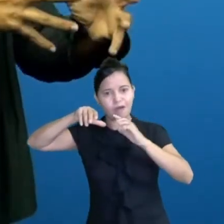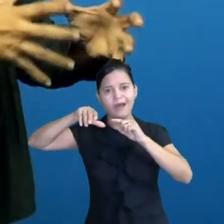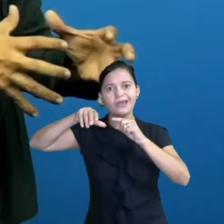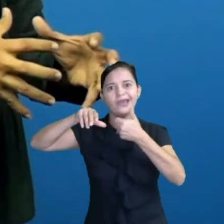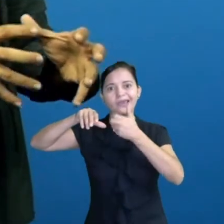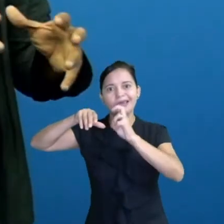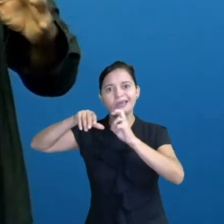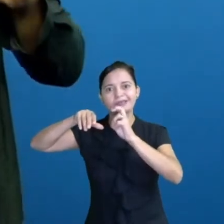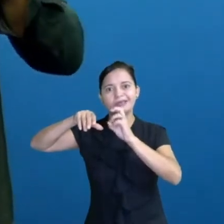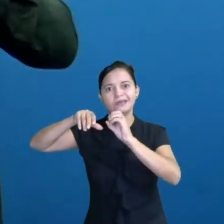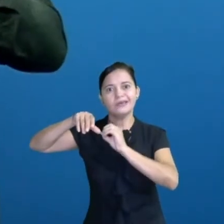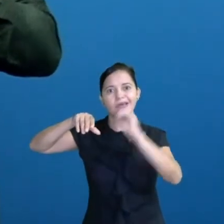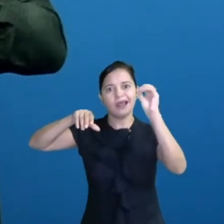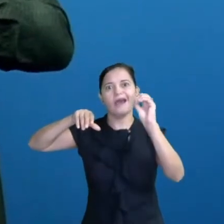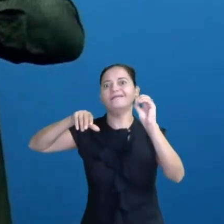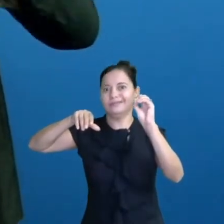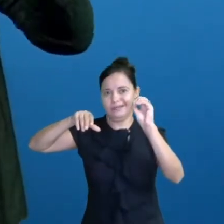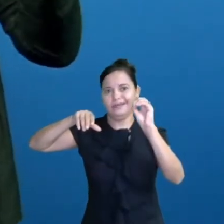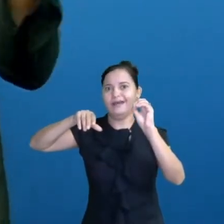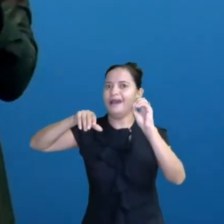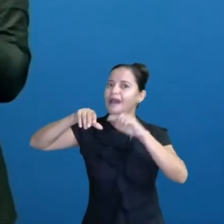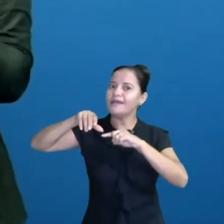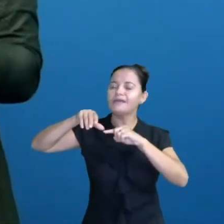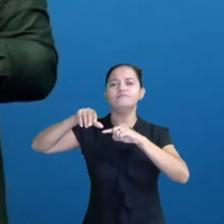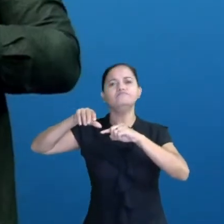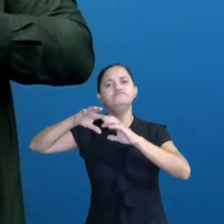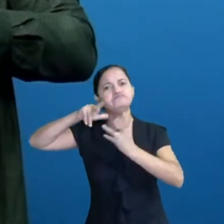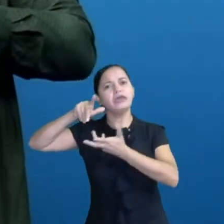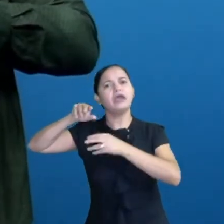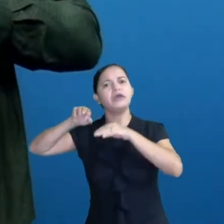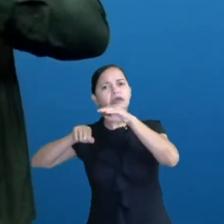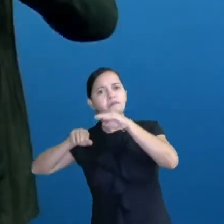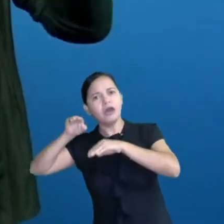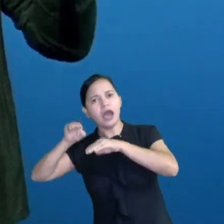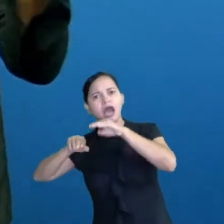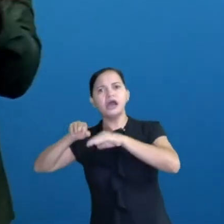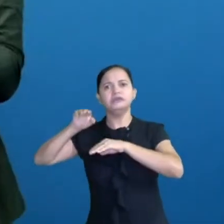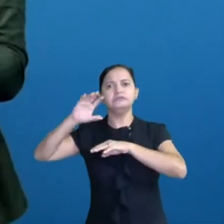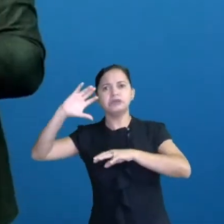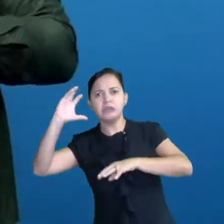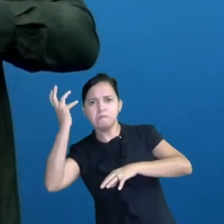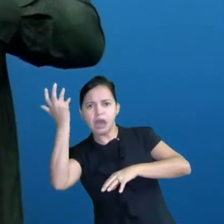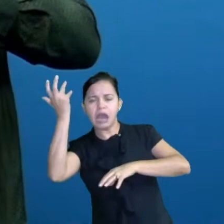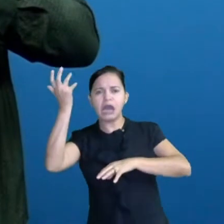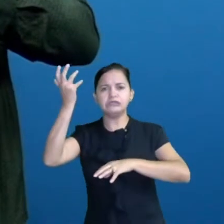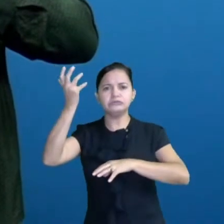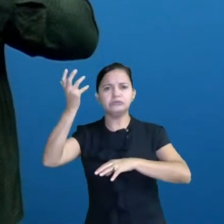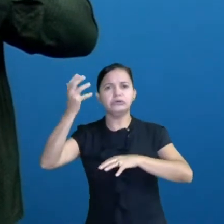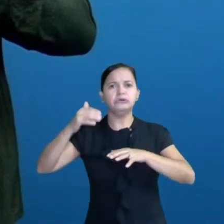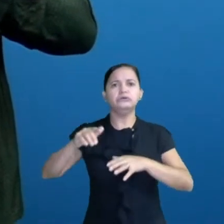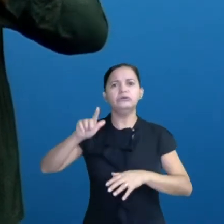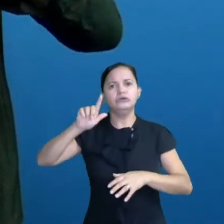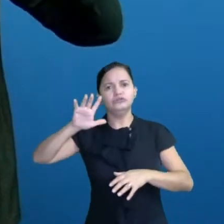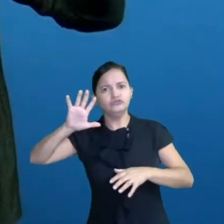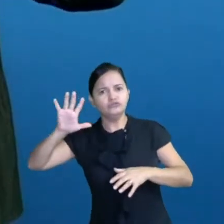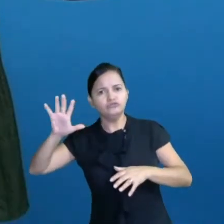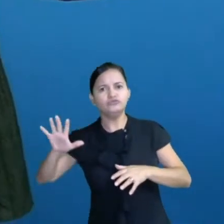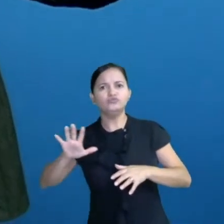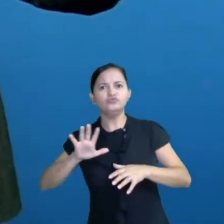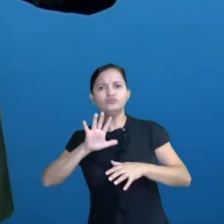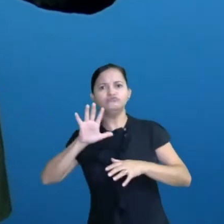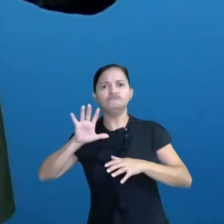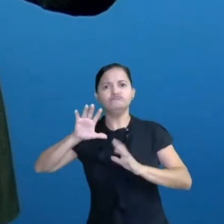são normais de acordo com fatores climáticos, fatores geológicos, fatores que estão